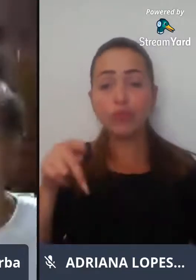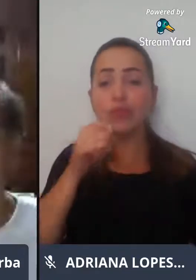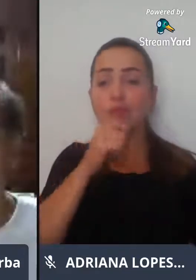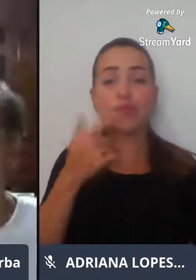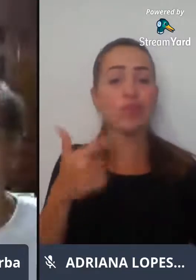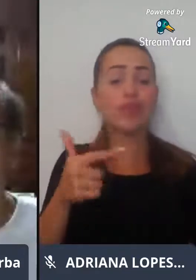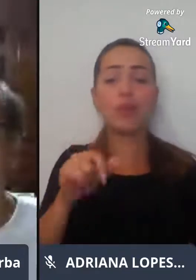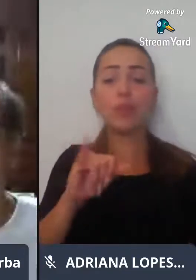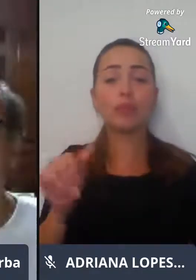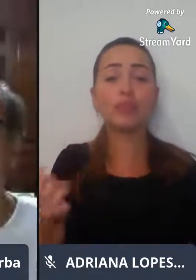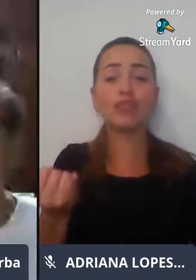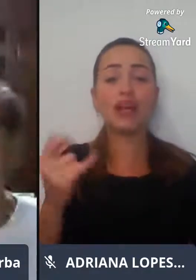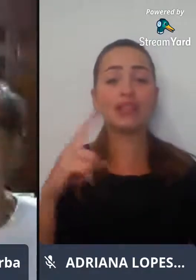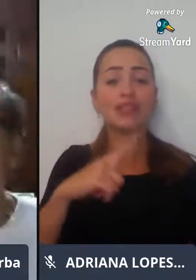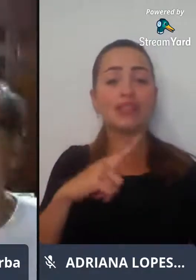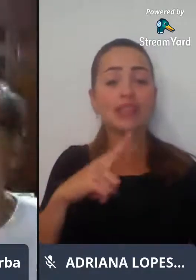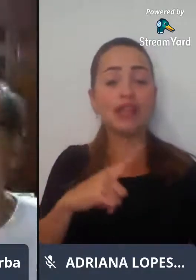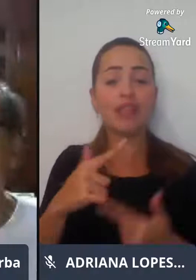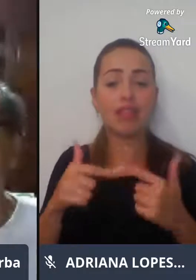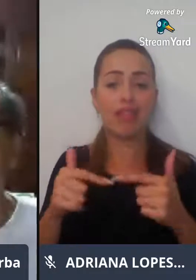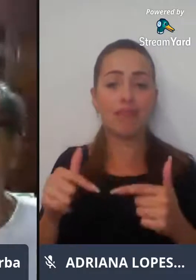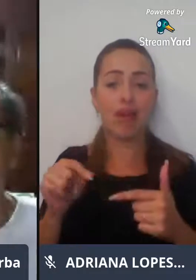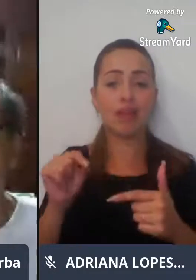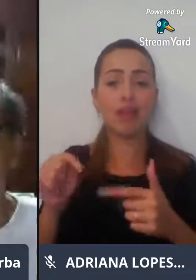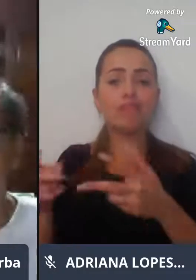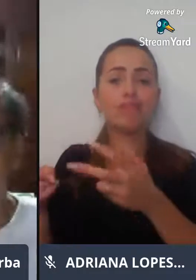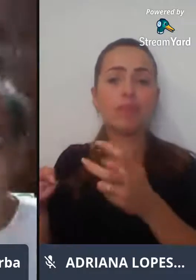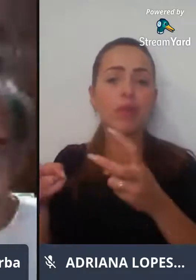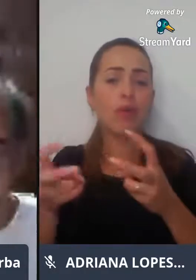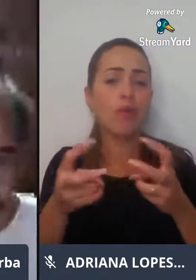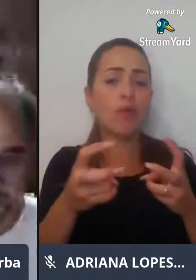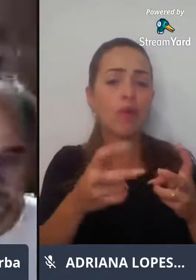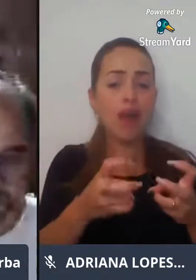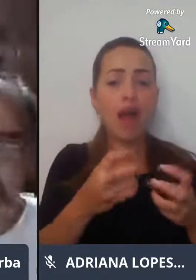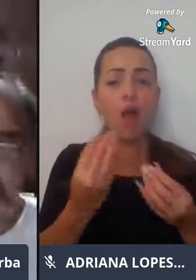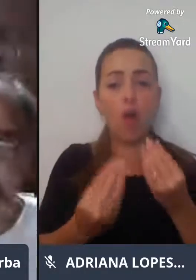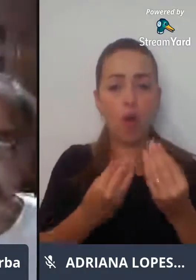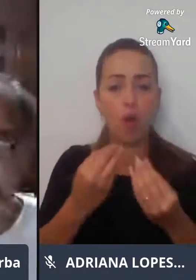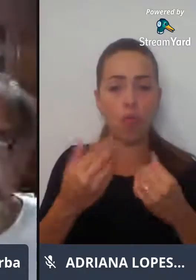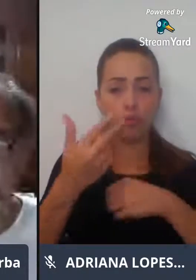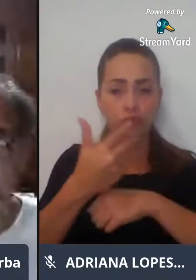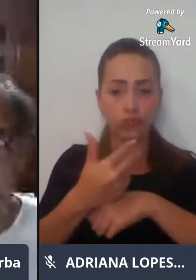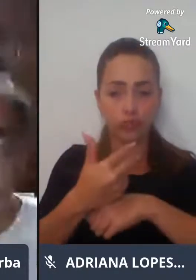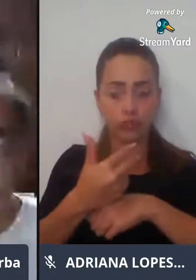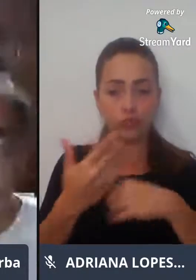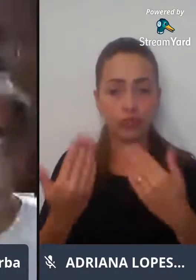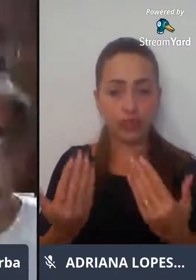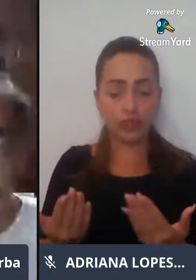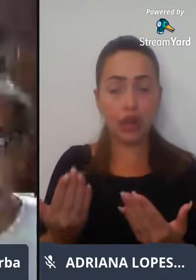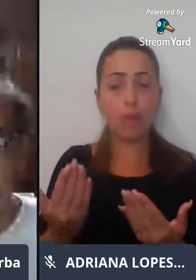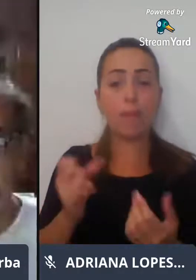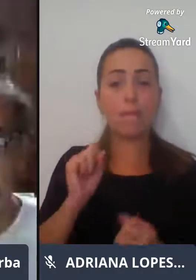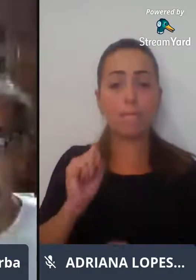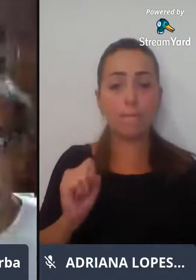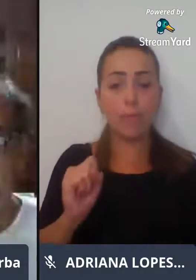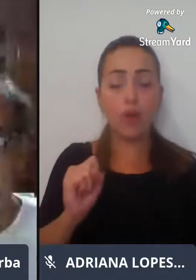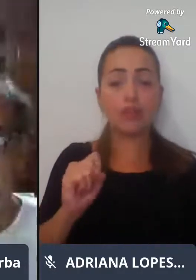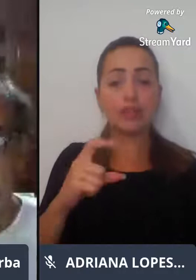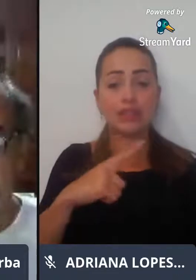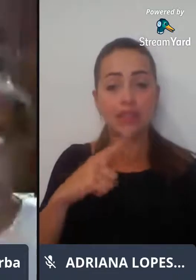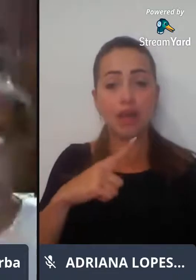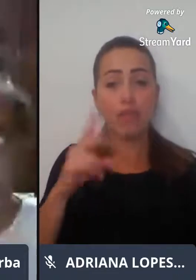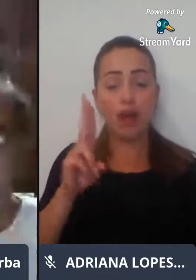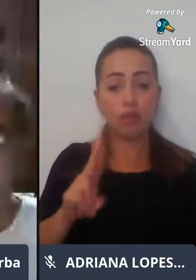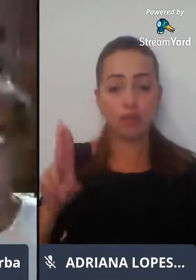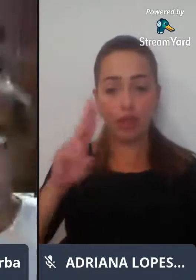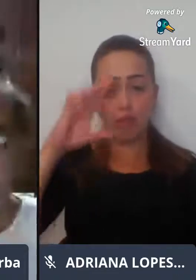oportunidade de ter esse trabalho, de explorar o vídeo. Né? Então, o vídeo ele pode servir para a aprendizagem